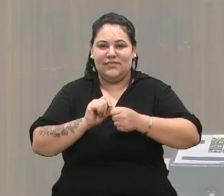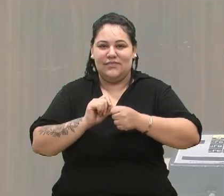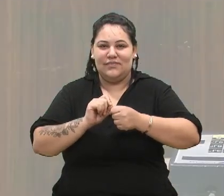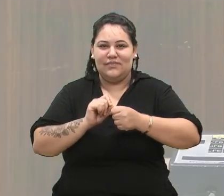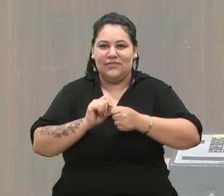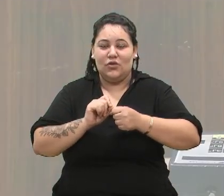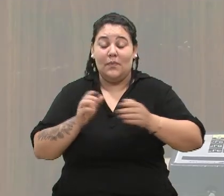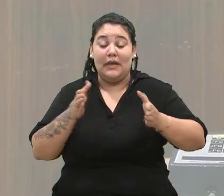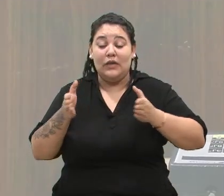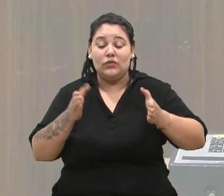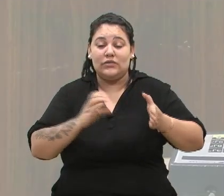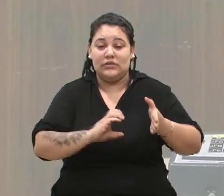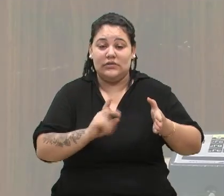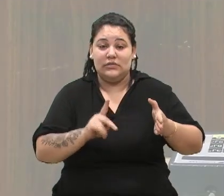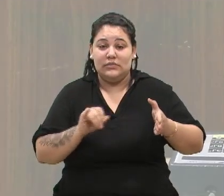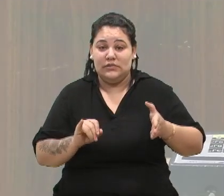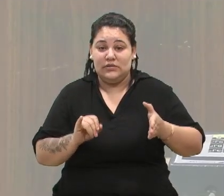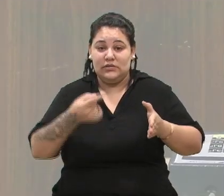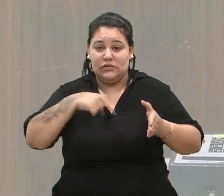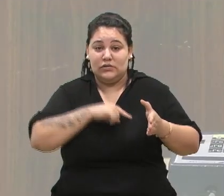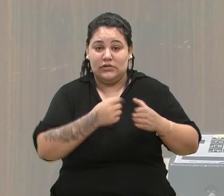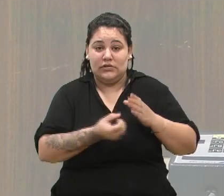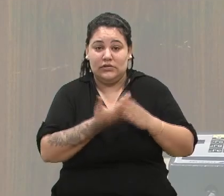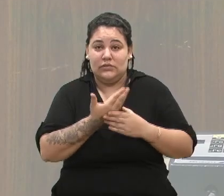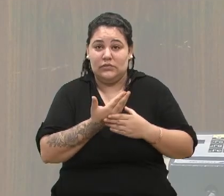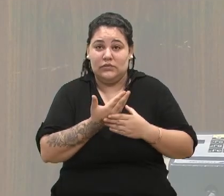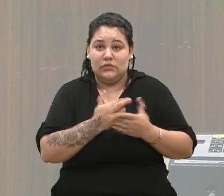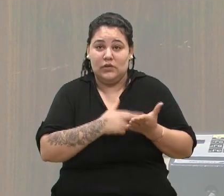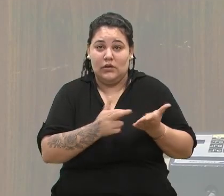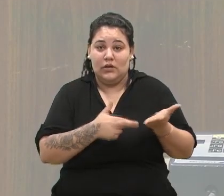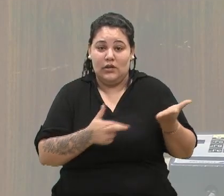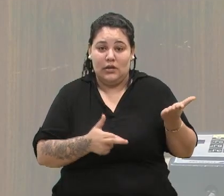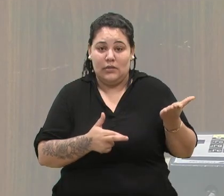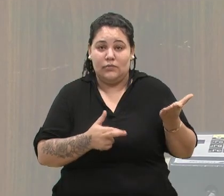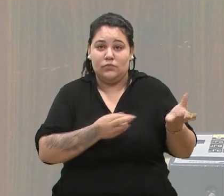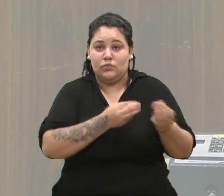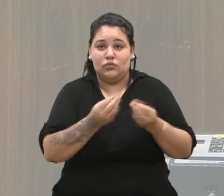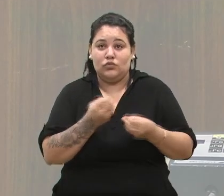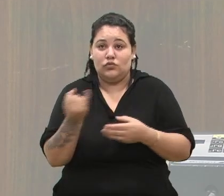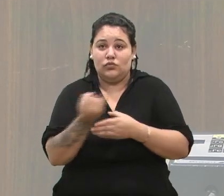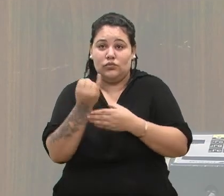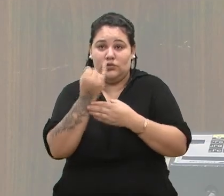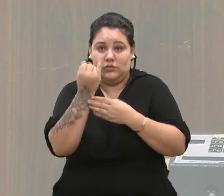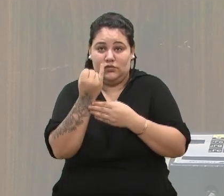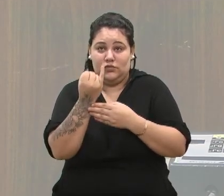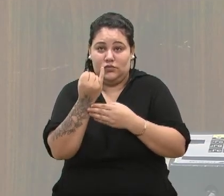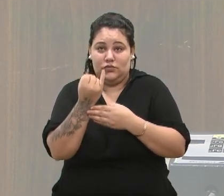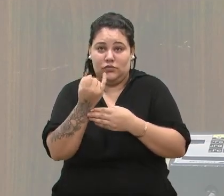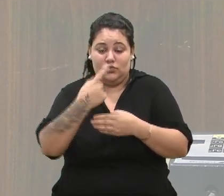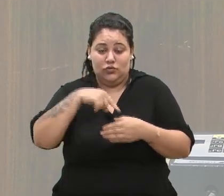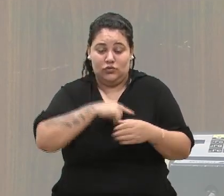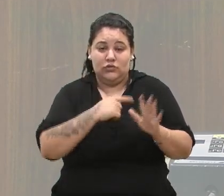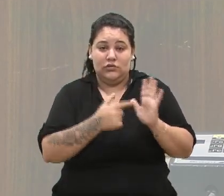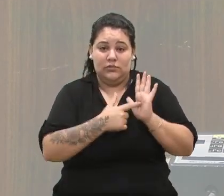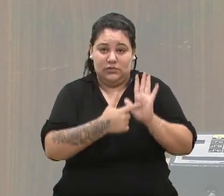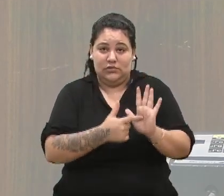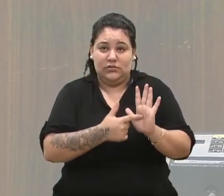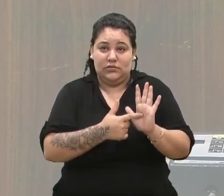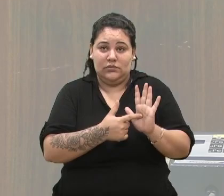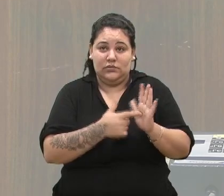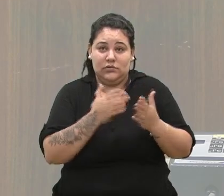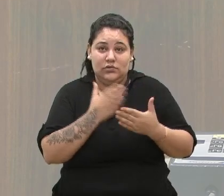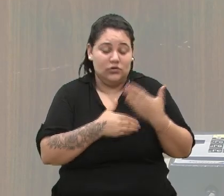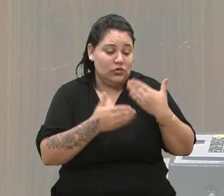A gente produziu um relatório que foi de extrema importância, onde a gente apresentou todas